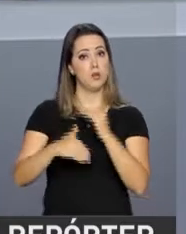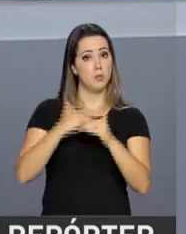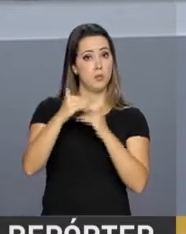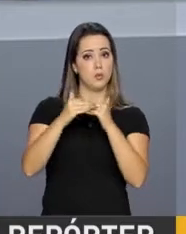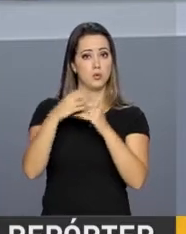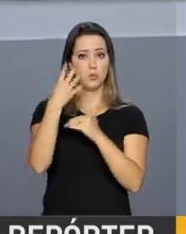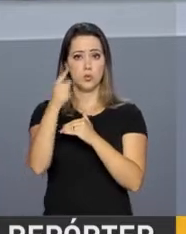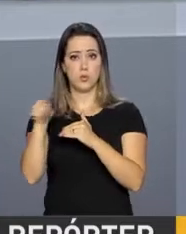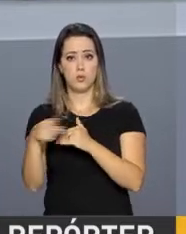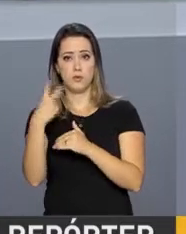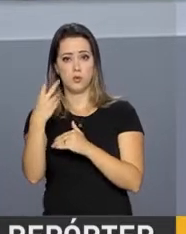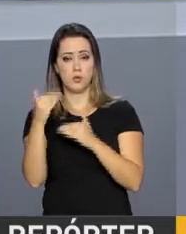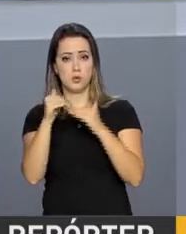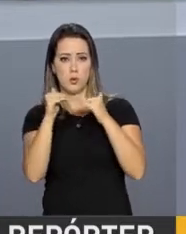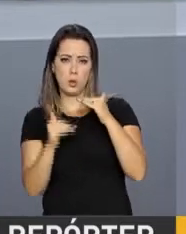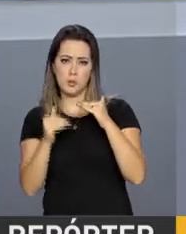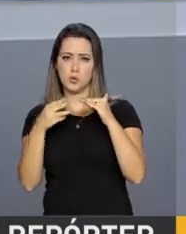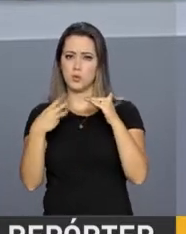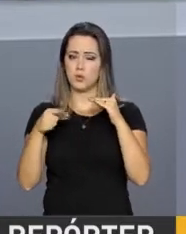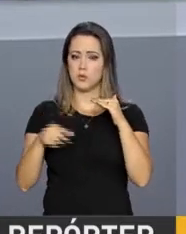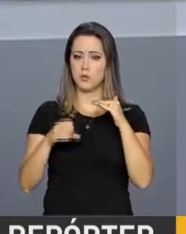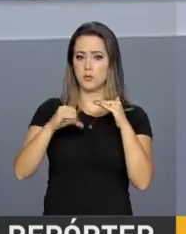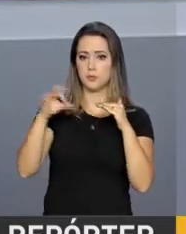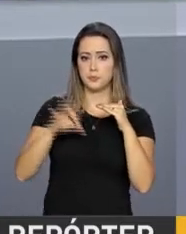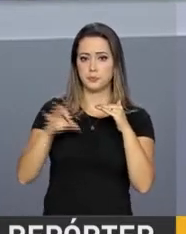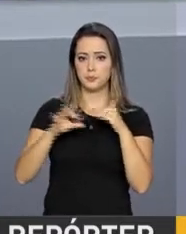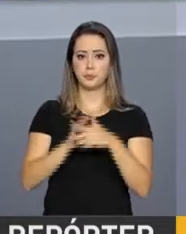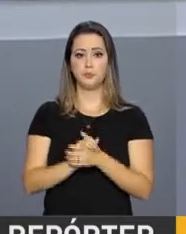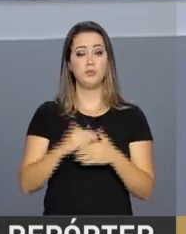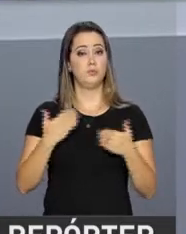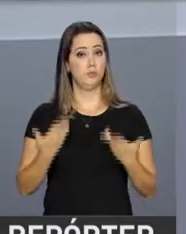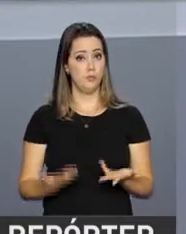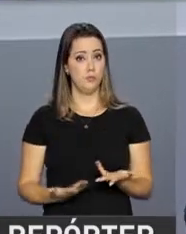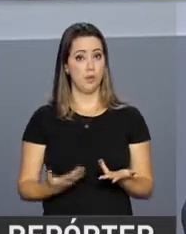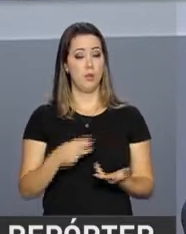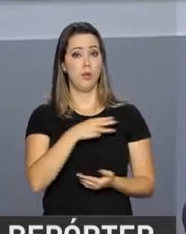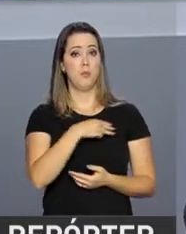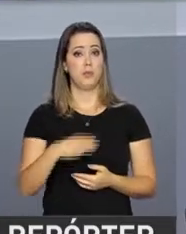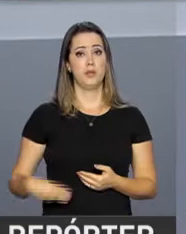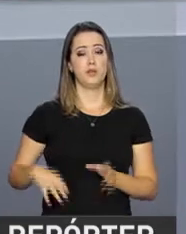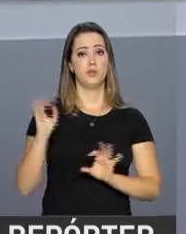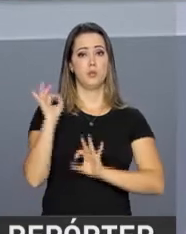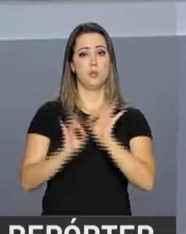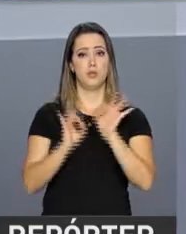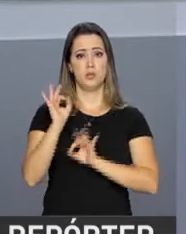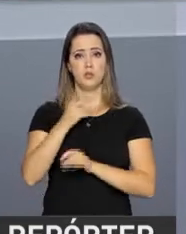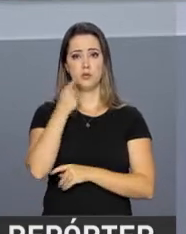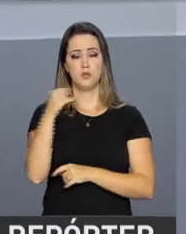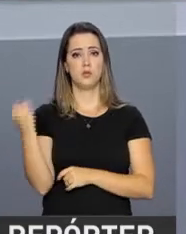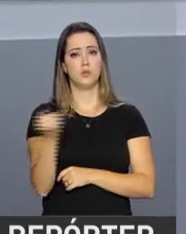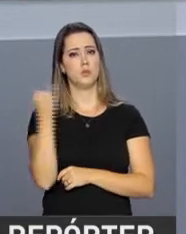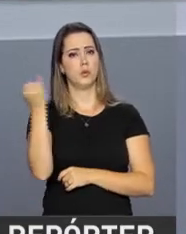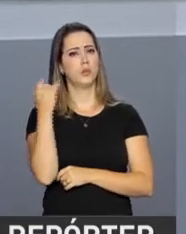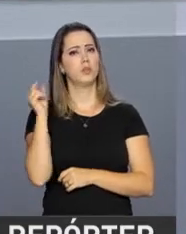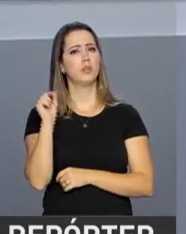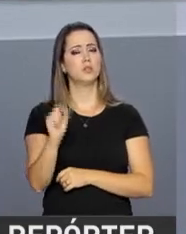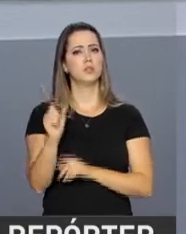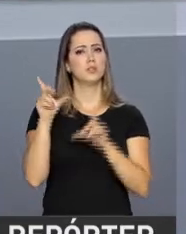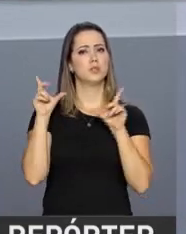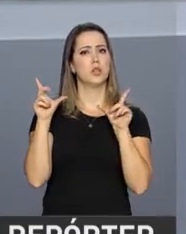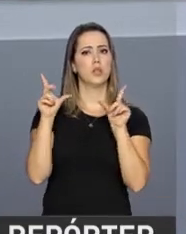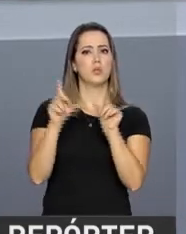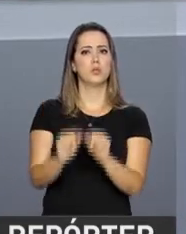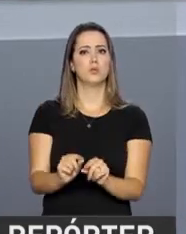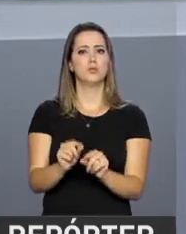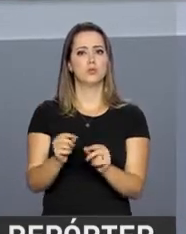de 4,2% para 3,9%. O ministro do Planejamento, Diogo Oliveira, destacou que a revisão mostra